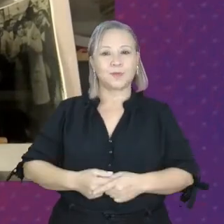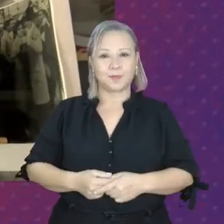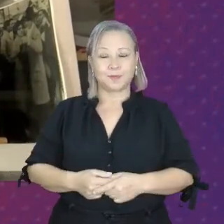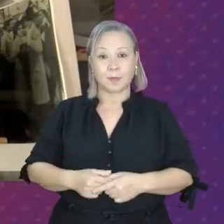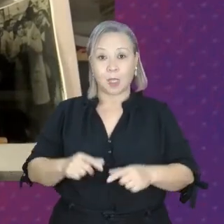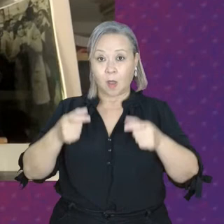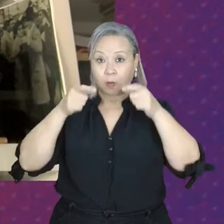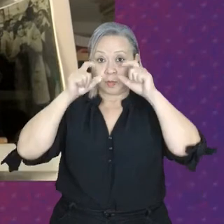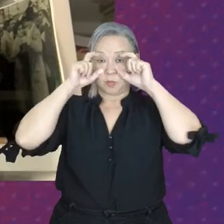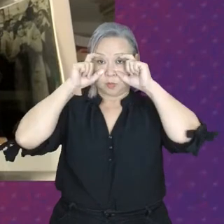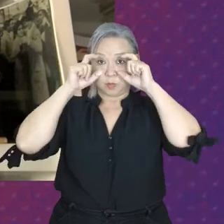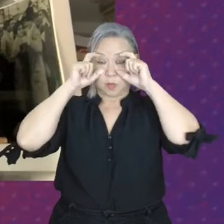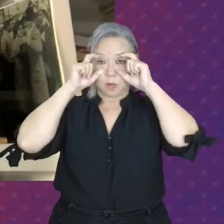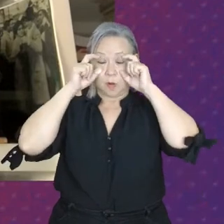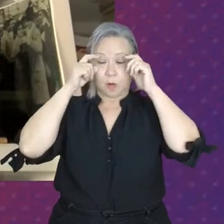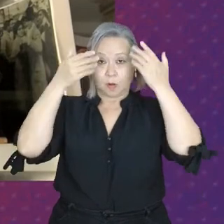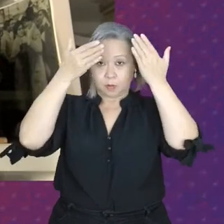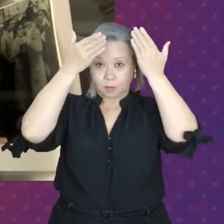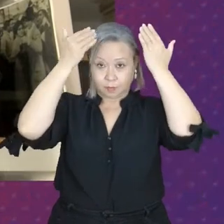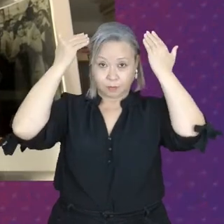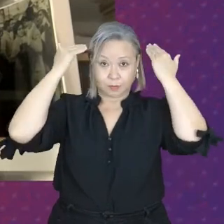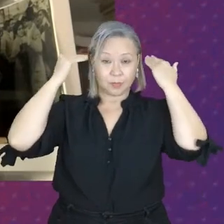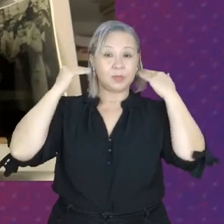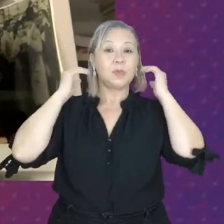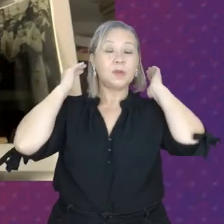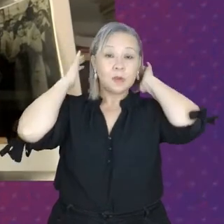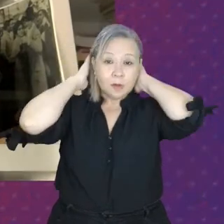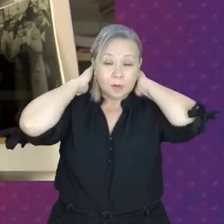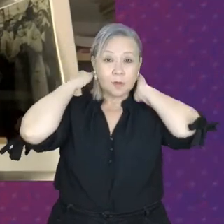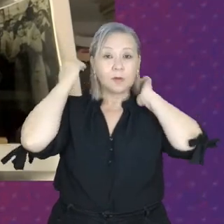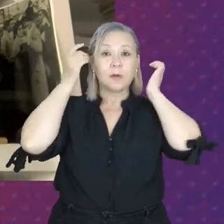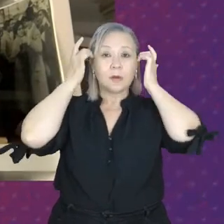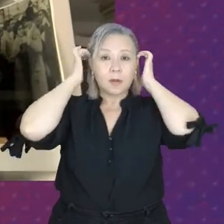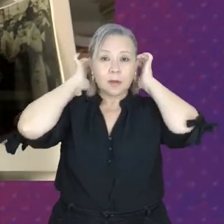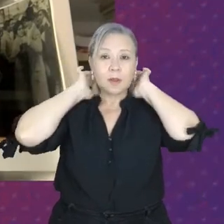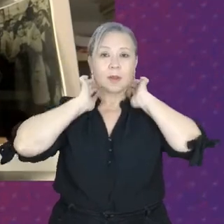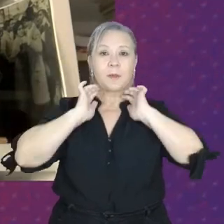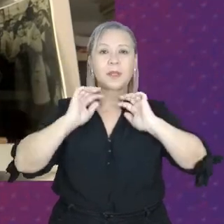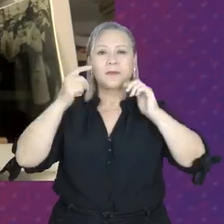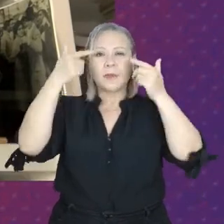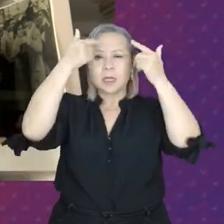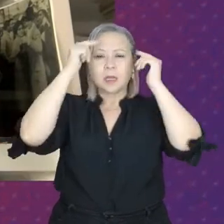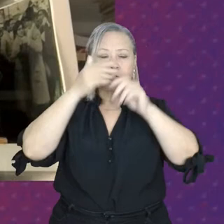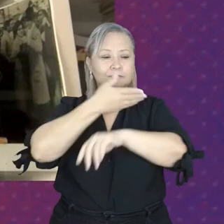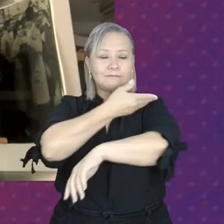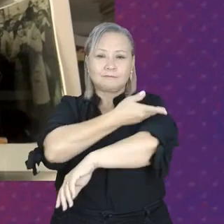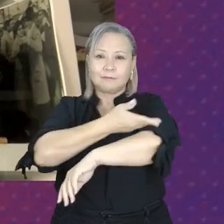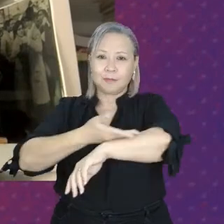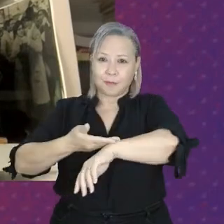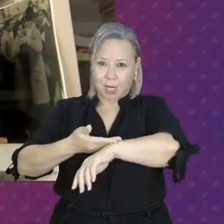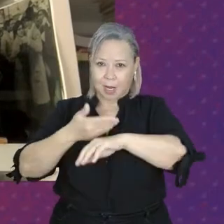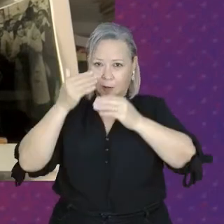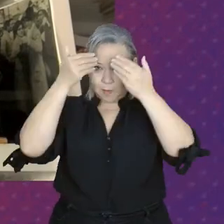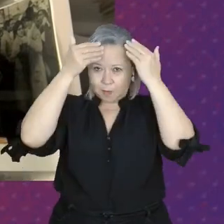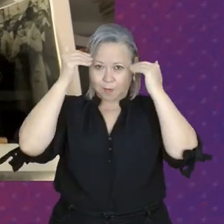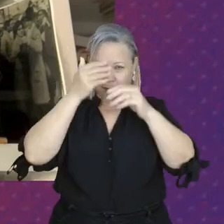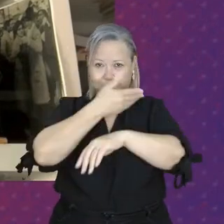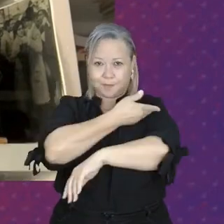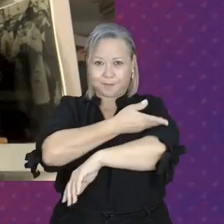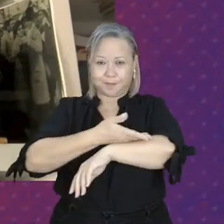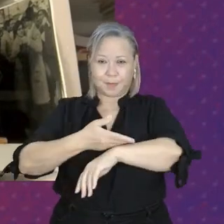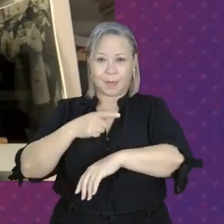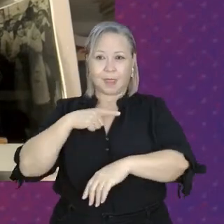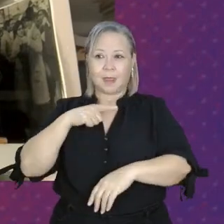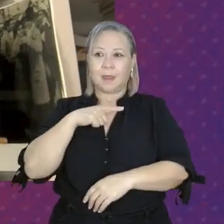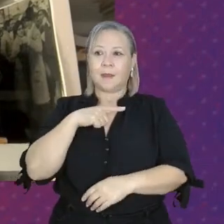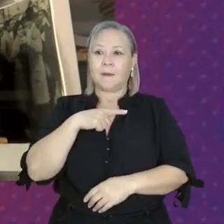uso óculos, tenho um cabelo que está ficando grisalho e pelo